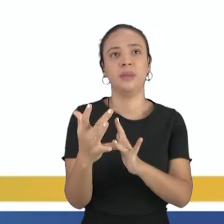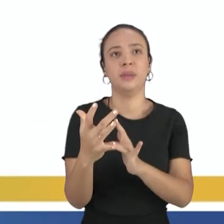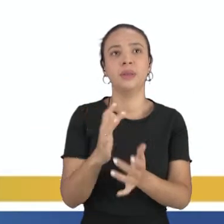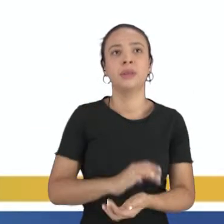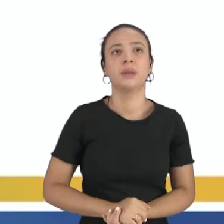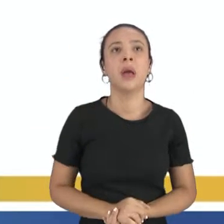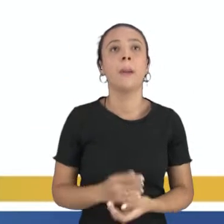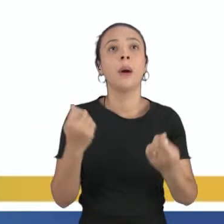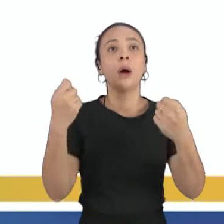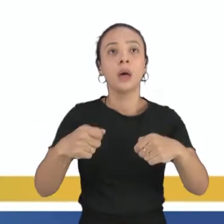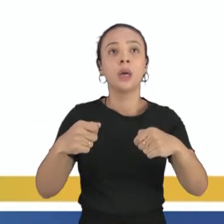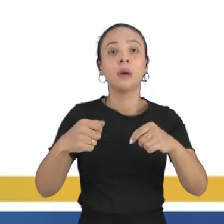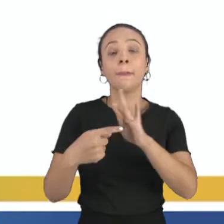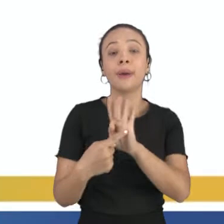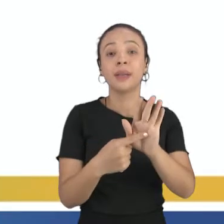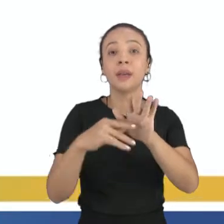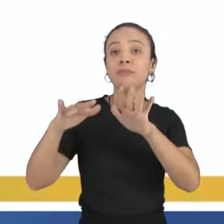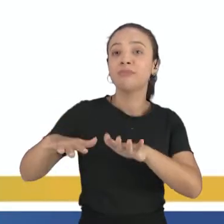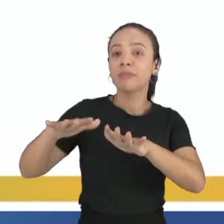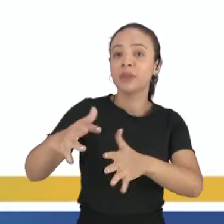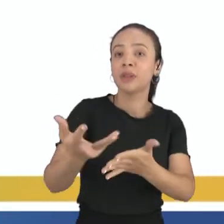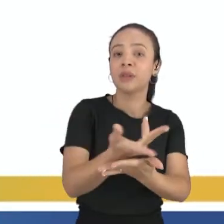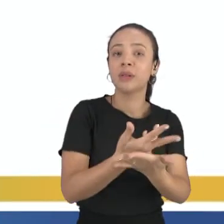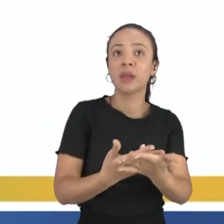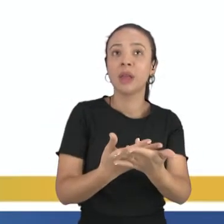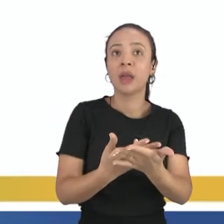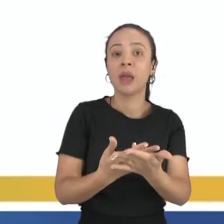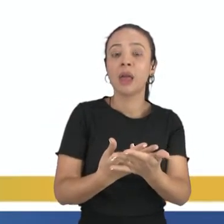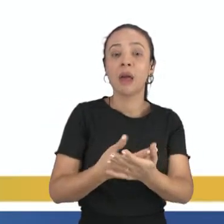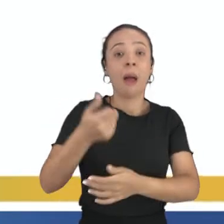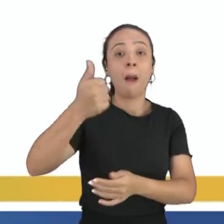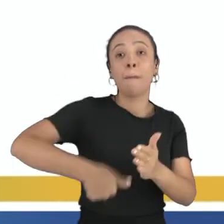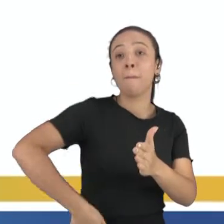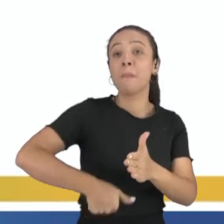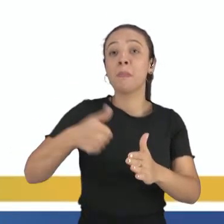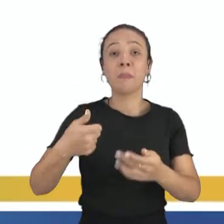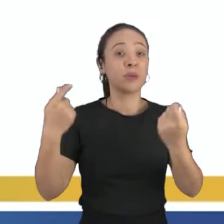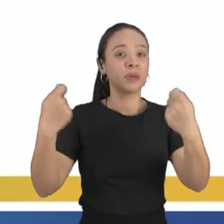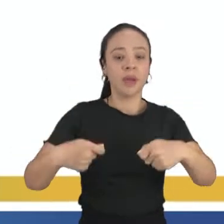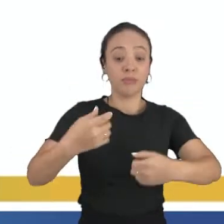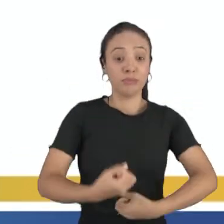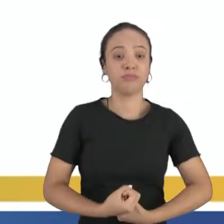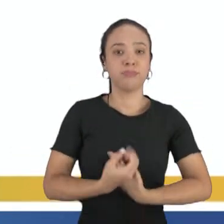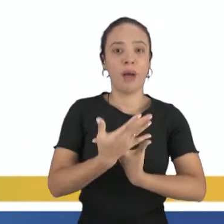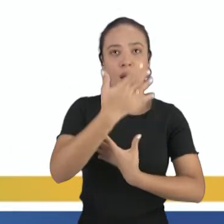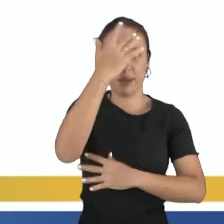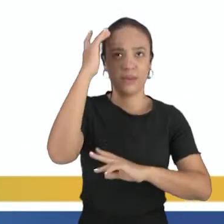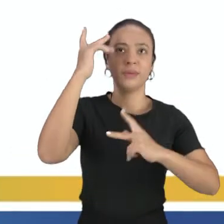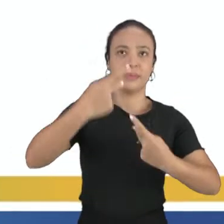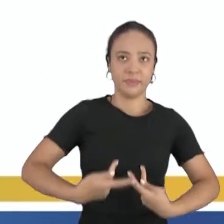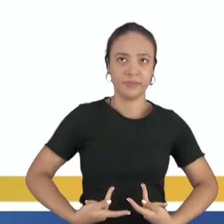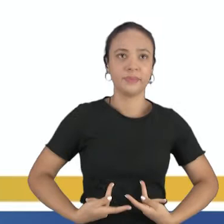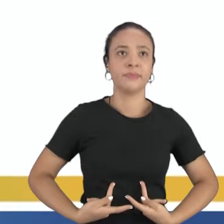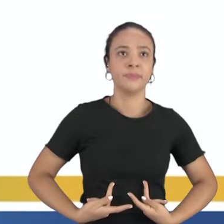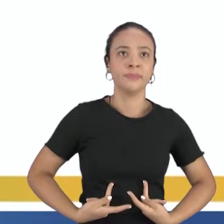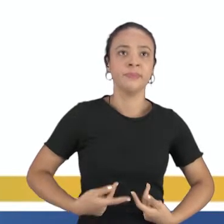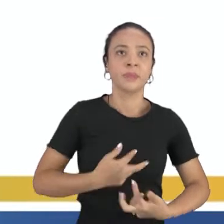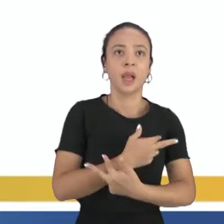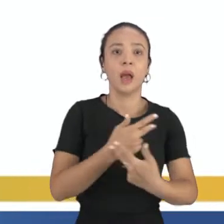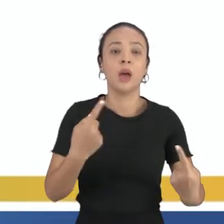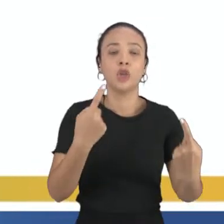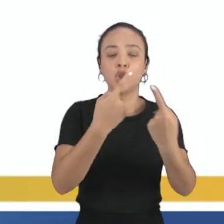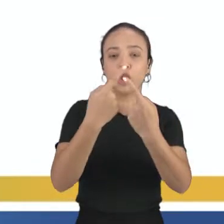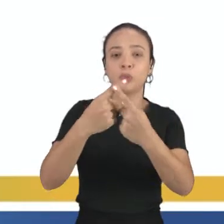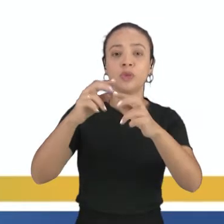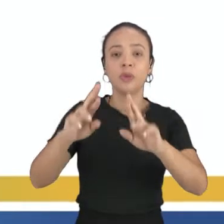as manifestações artísticas como uma das primeiras formas de expressão humana. As mais remotas formas de